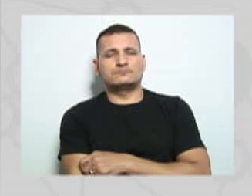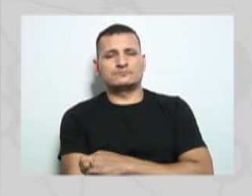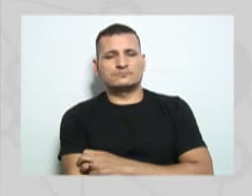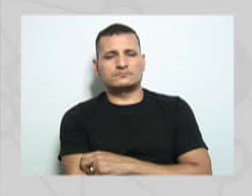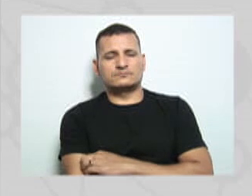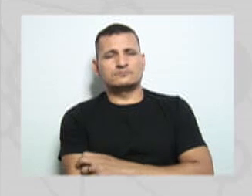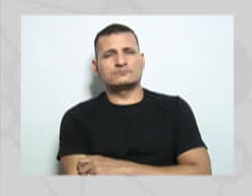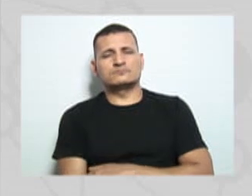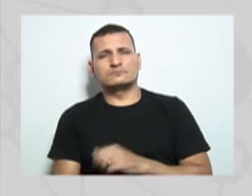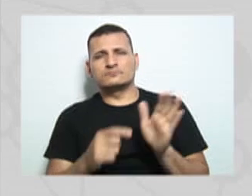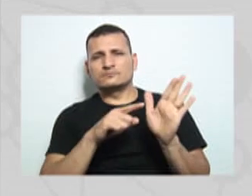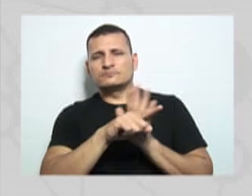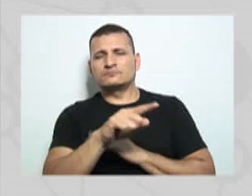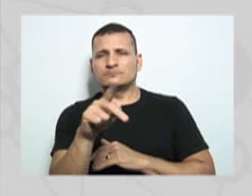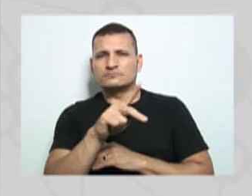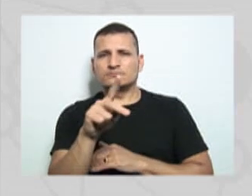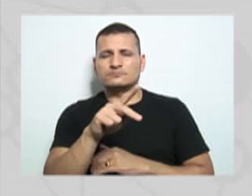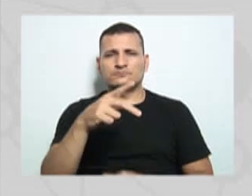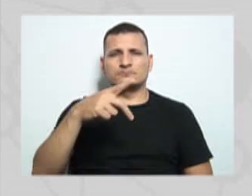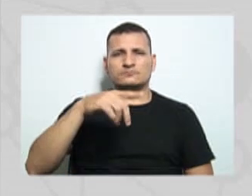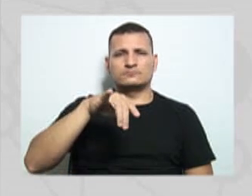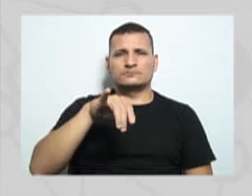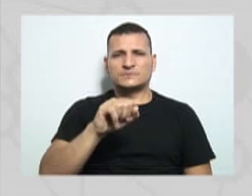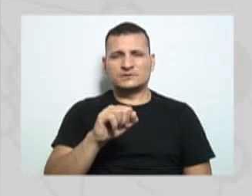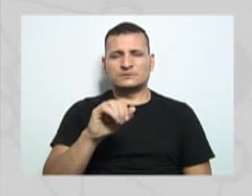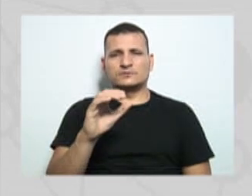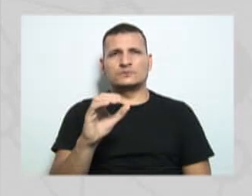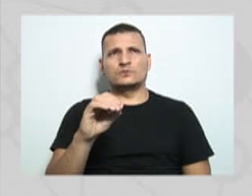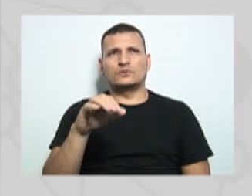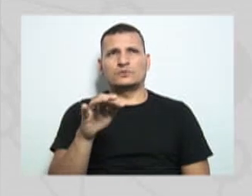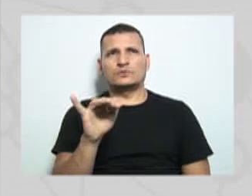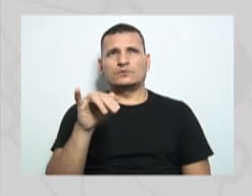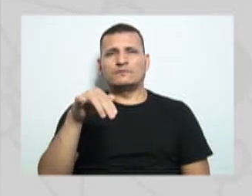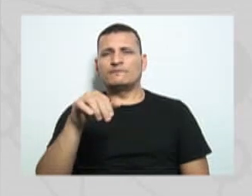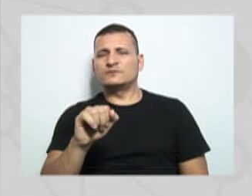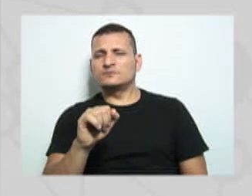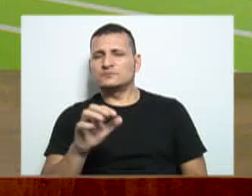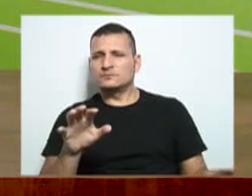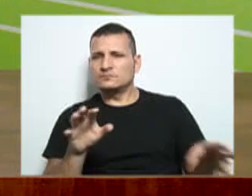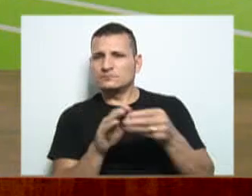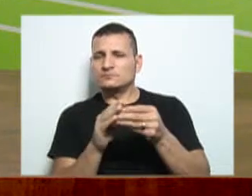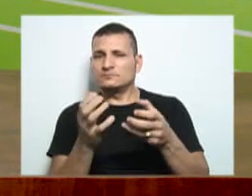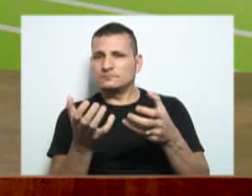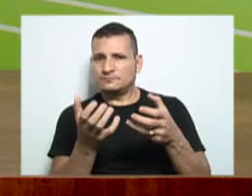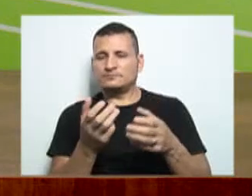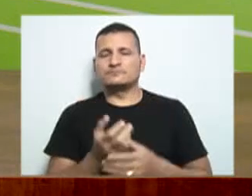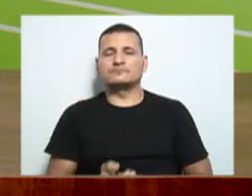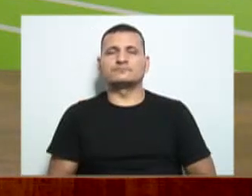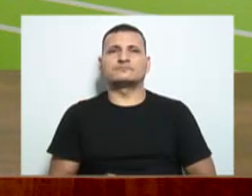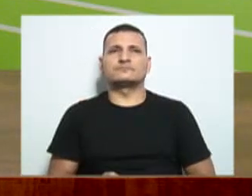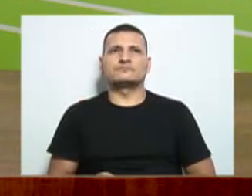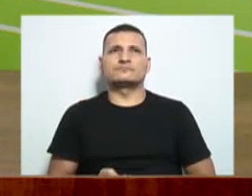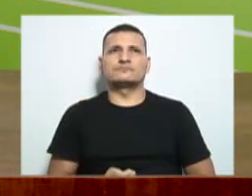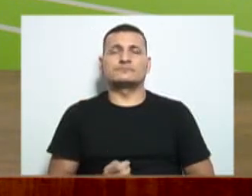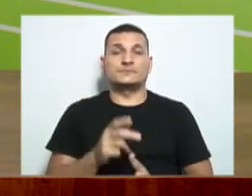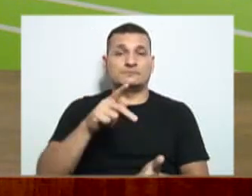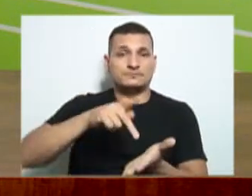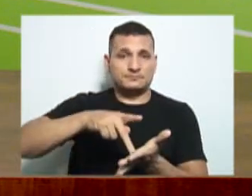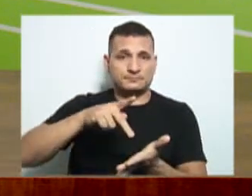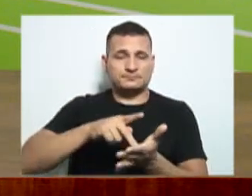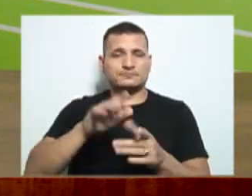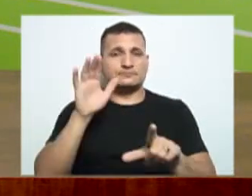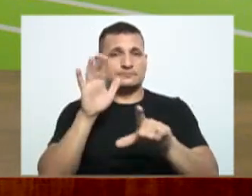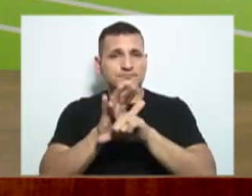Professora Fernanda, com relação ao PIS e COFINS, a senhora tem alguma coisa a acrescentar? Na realidade, a legislação brasileira, ela diz